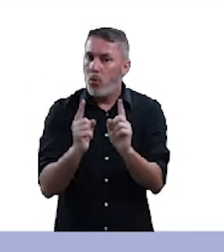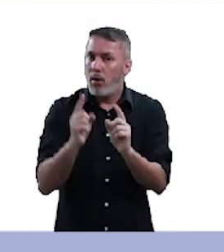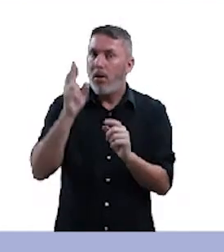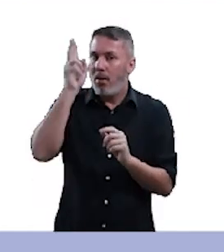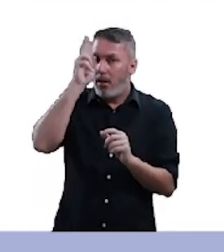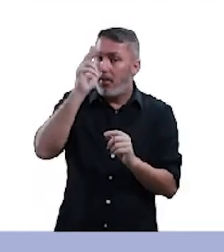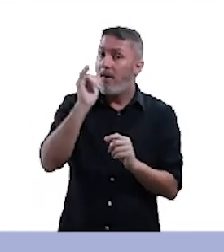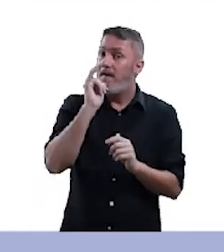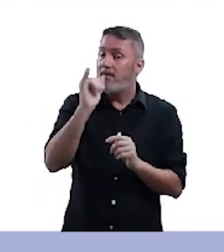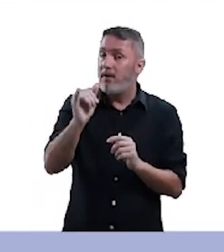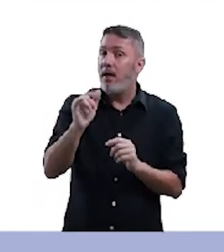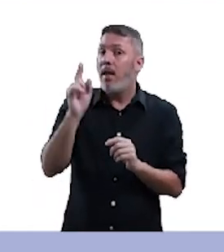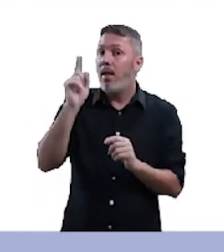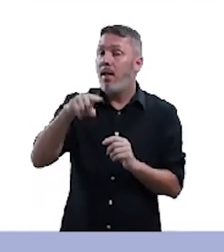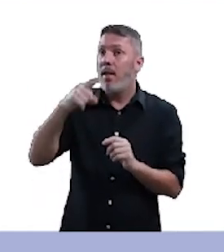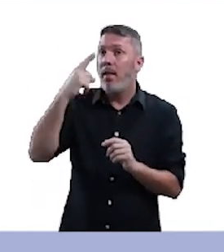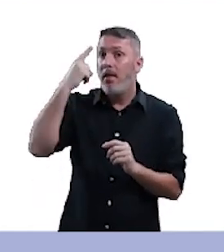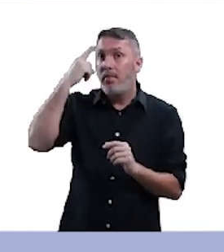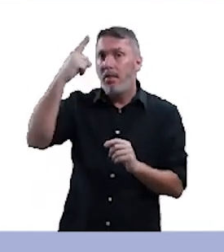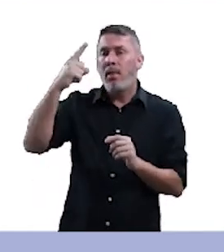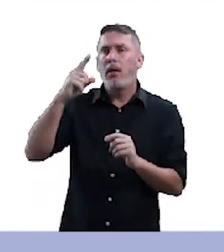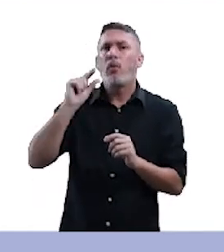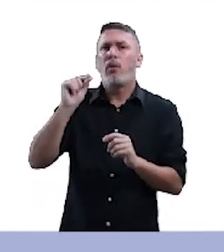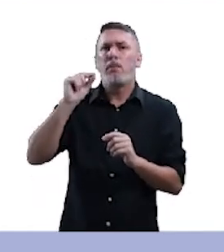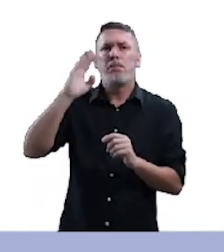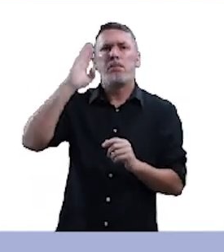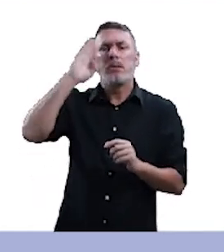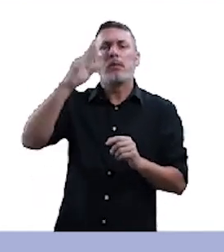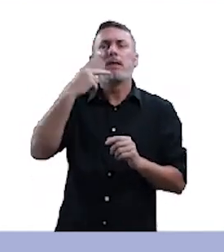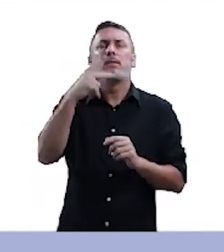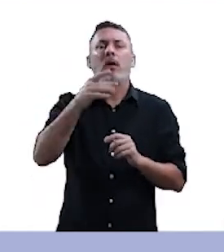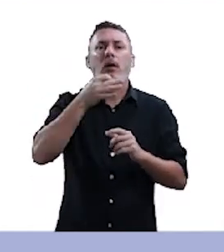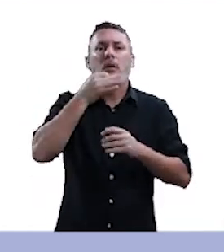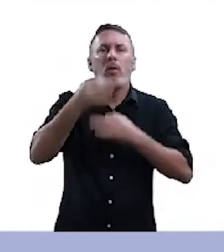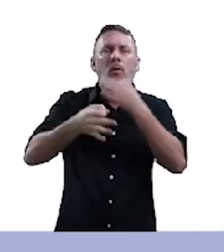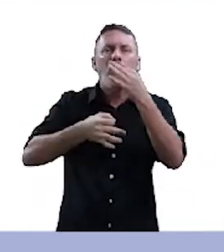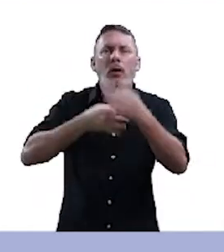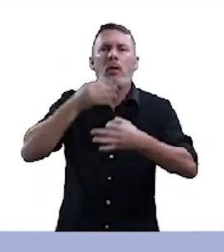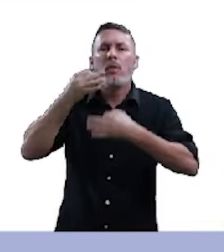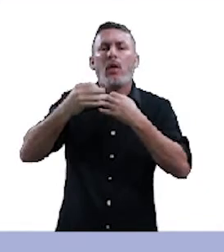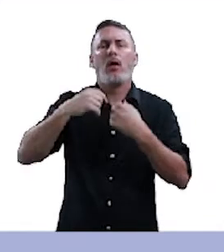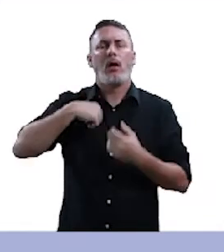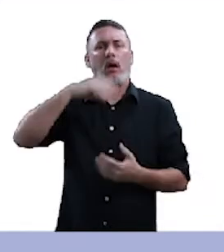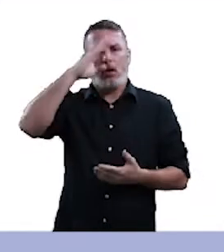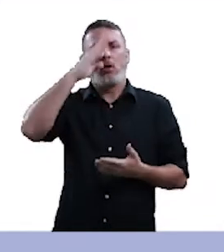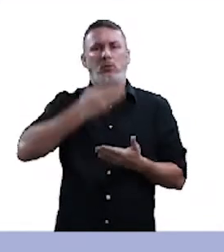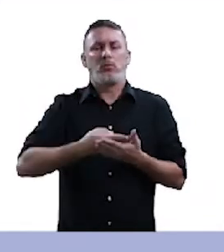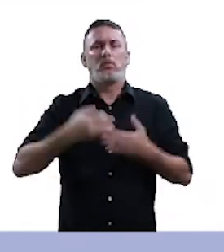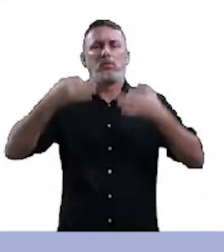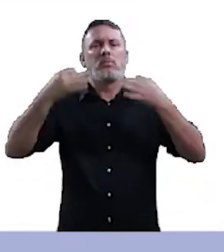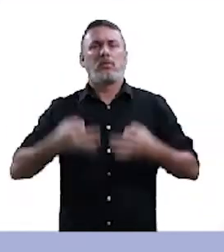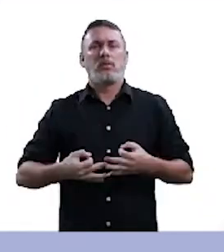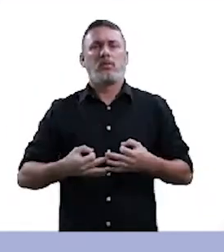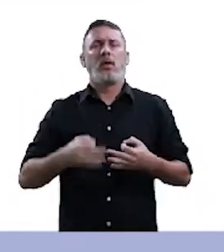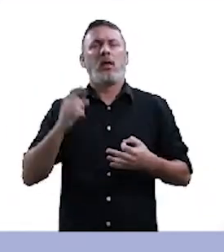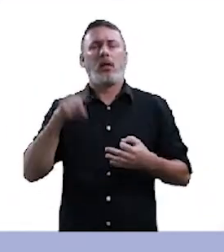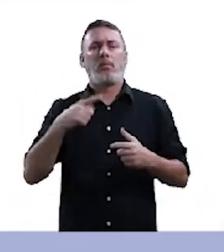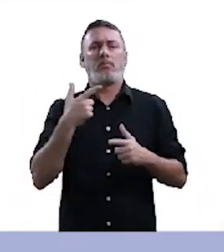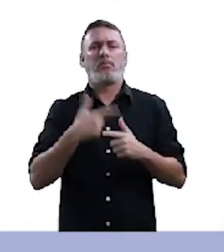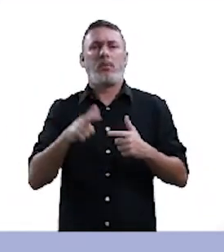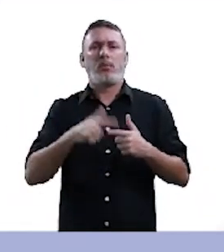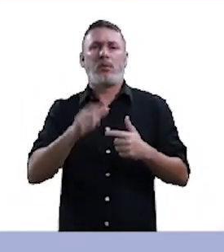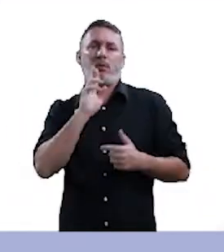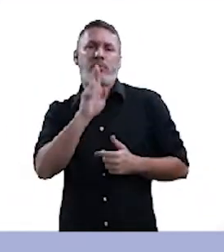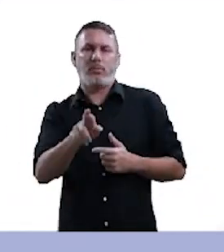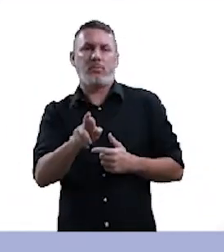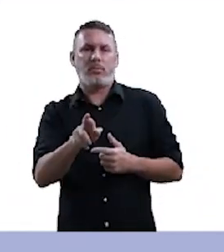é a ideia central do seu argumento. Aquilo que você acredita ser a situação problema. E